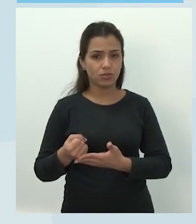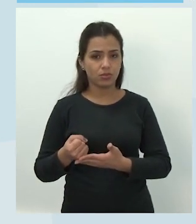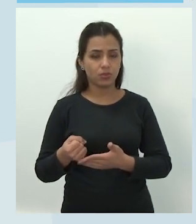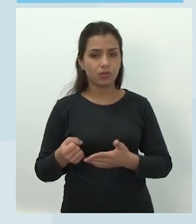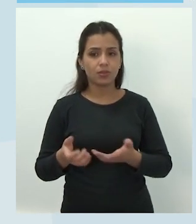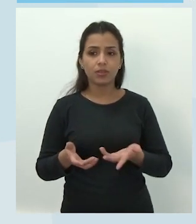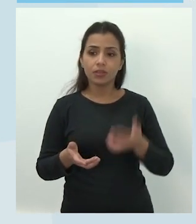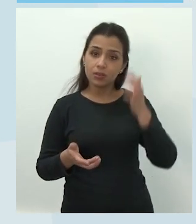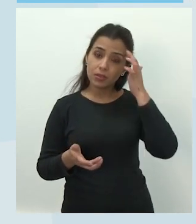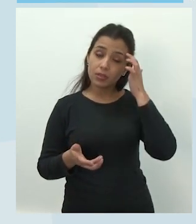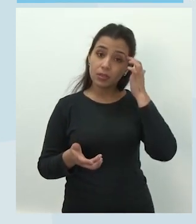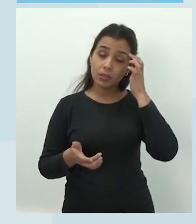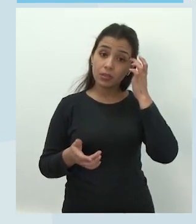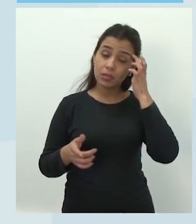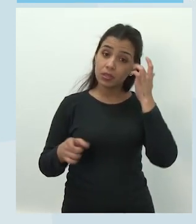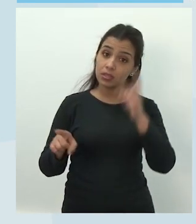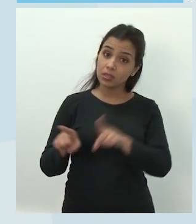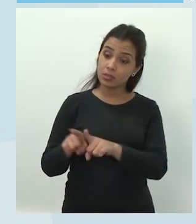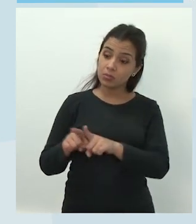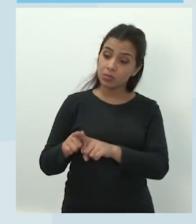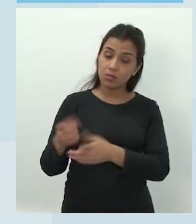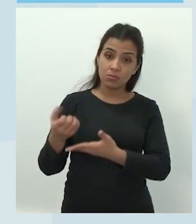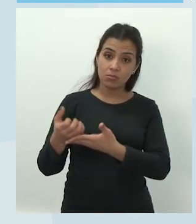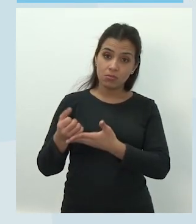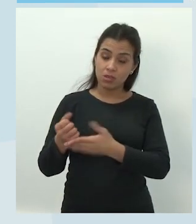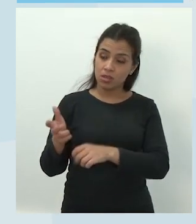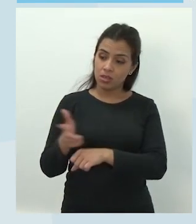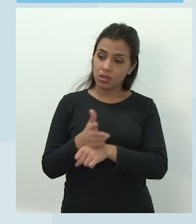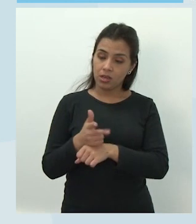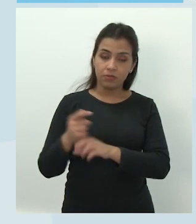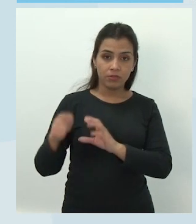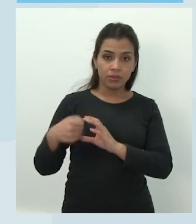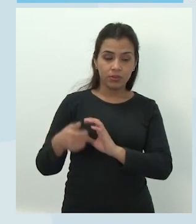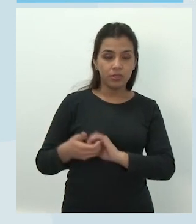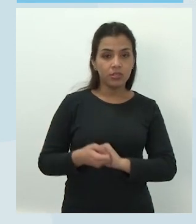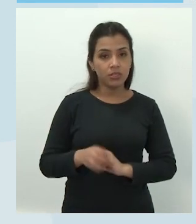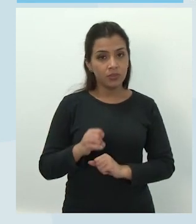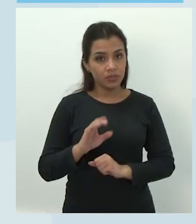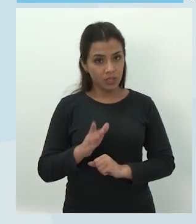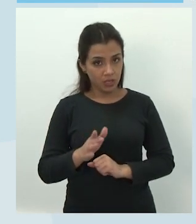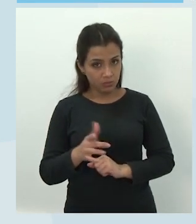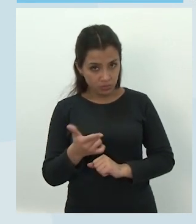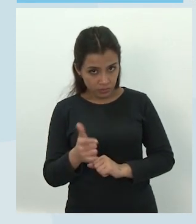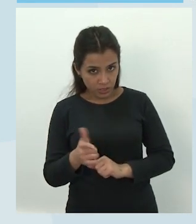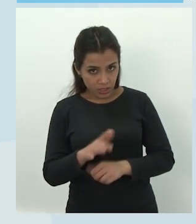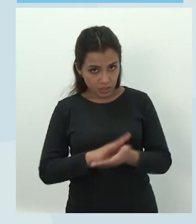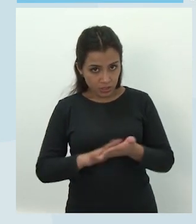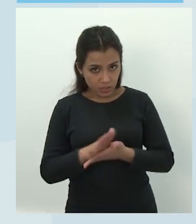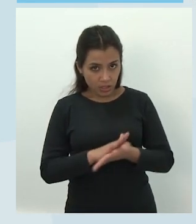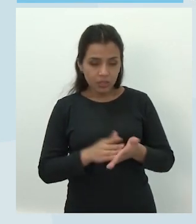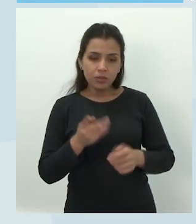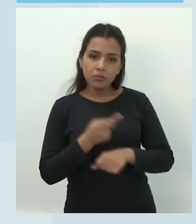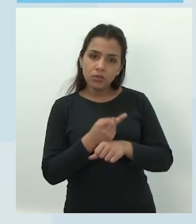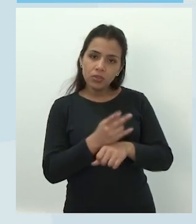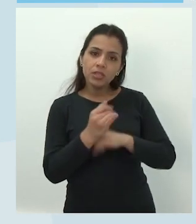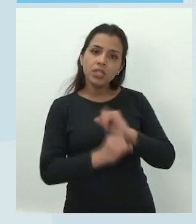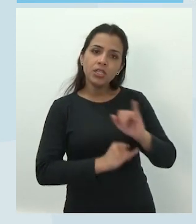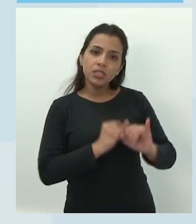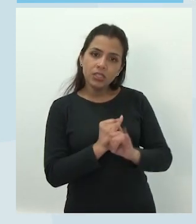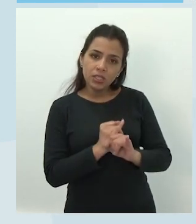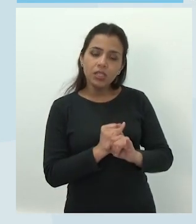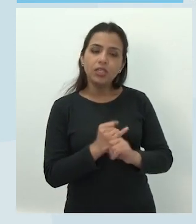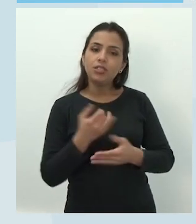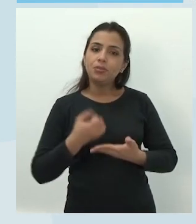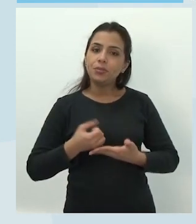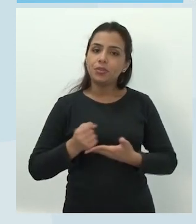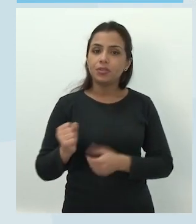edição quanto para gravação de vídeos que vocês já têm aí, tá? Instalados. Se vocês não tiverem nenhum, busquem na internet programas, softwares, aplicativos